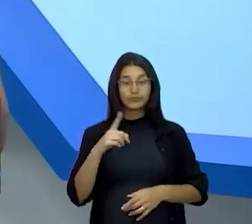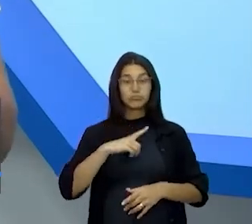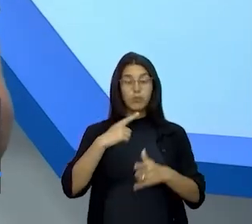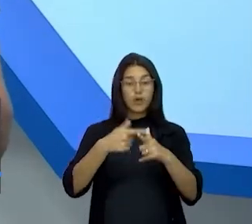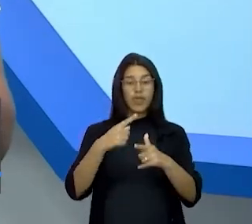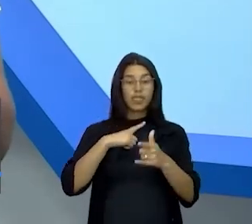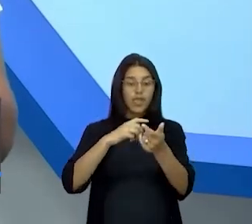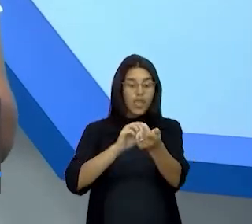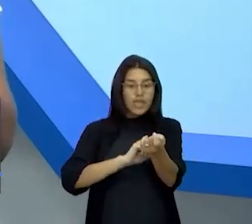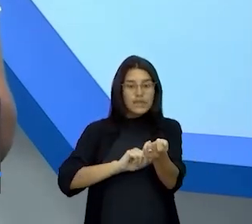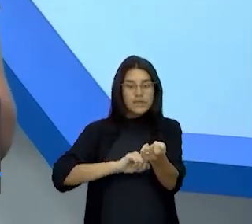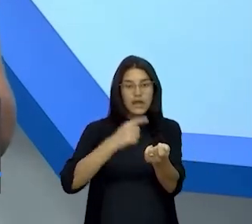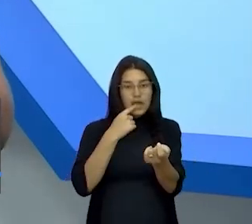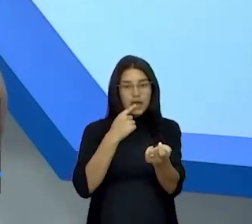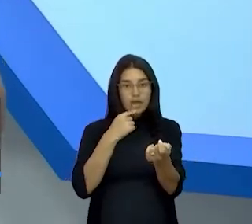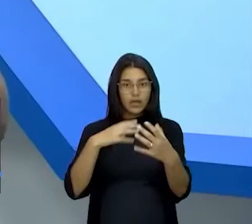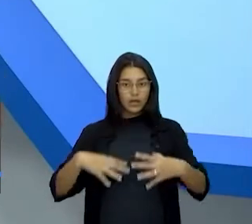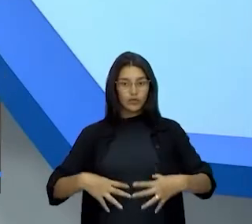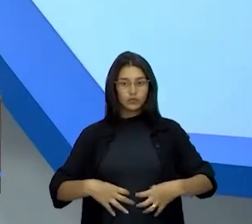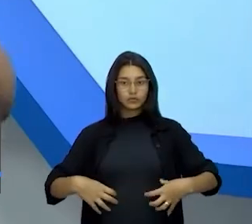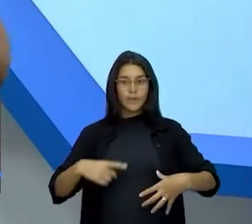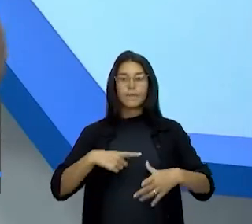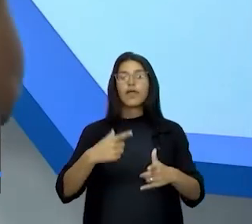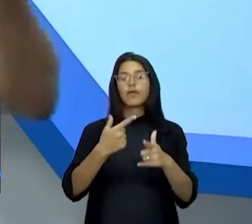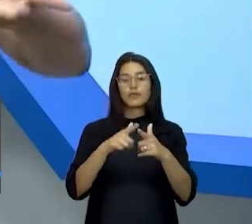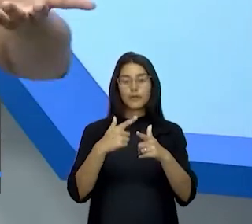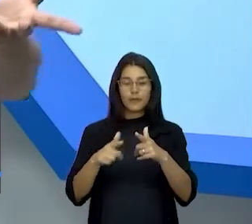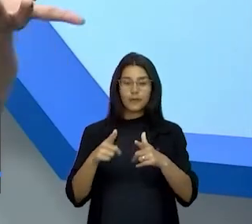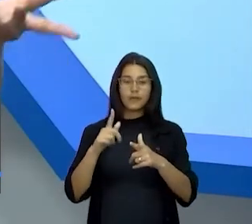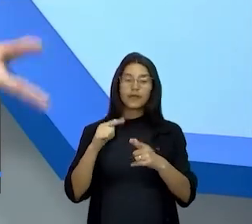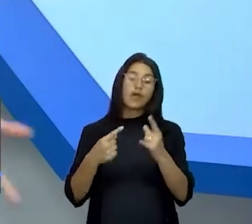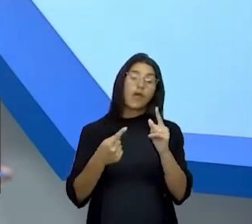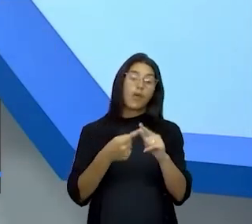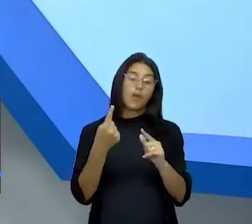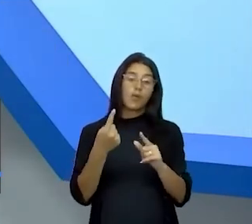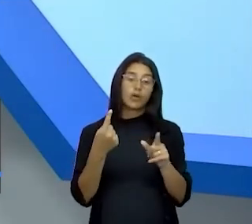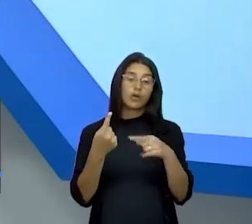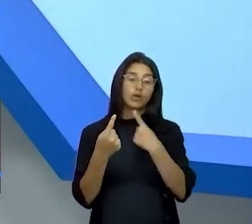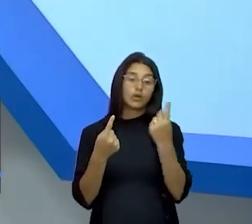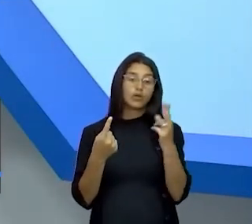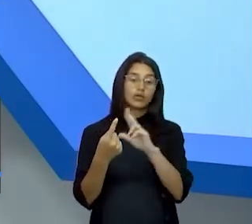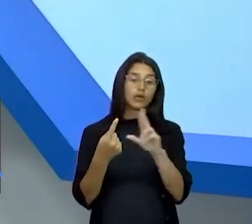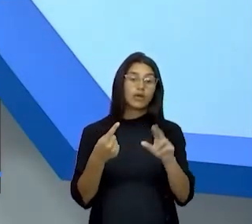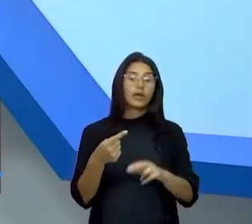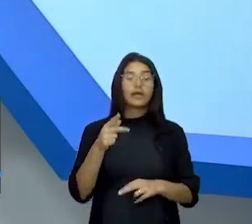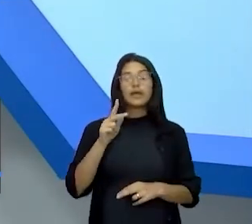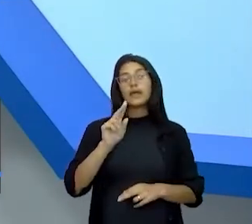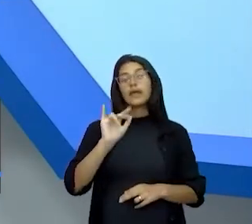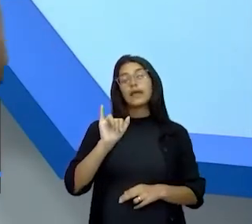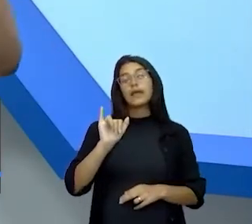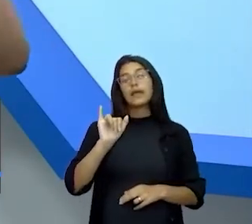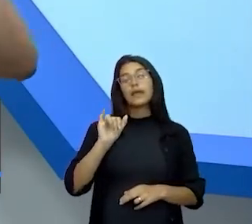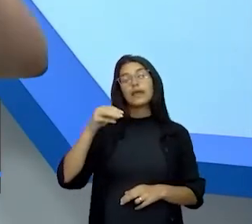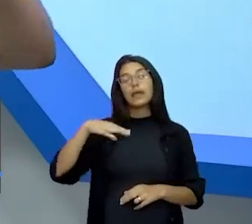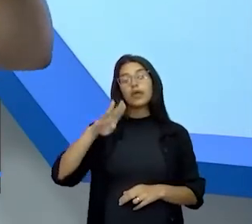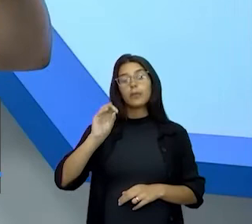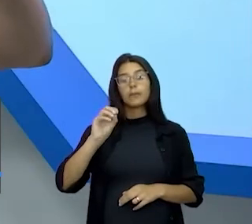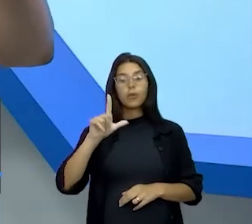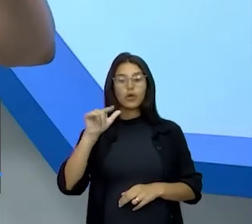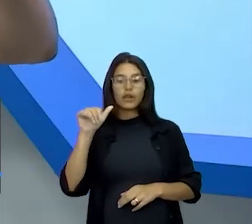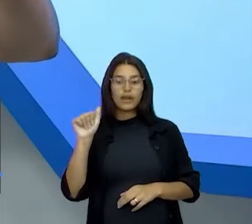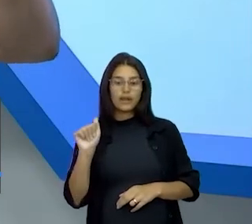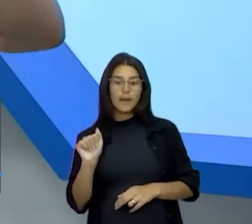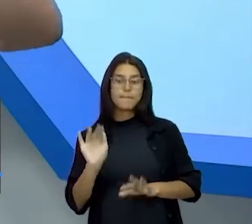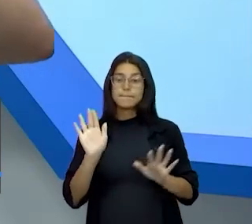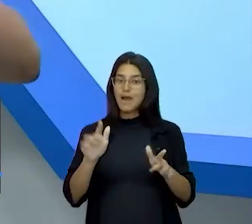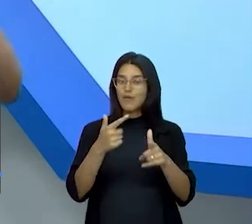esse coágulo aí pode dar problemas, que um deles é o que a gente chama de embolia Pulmonar. Só que o problema